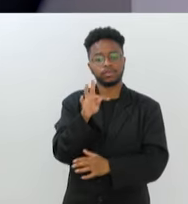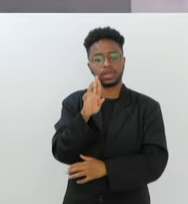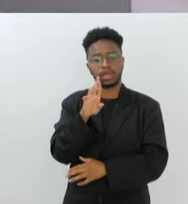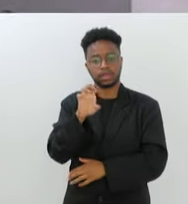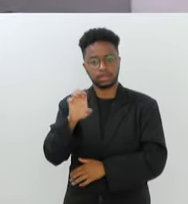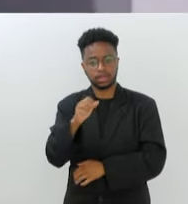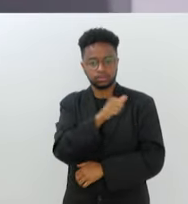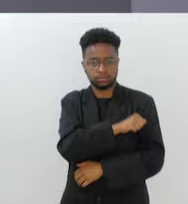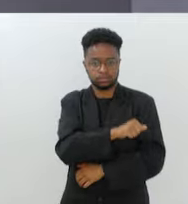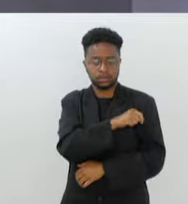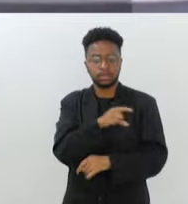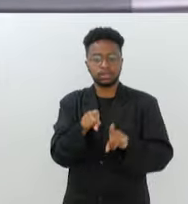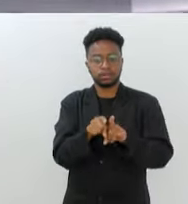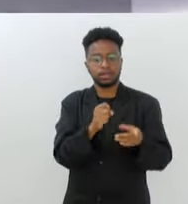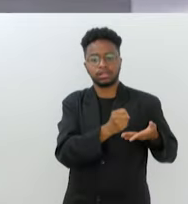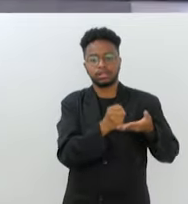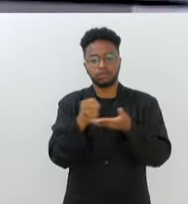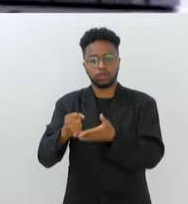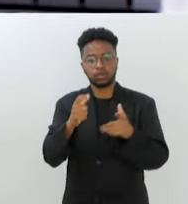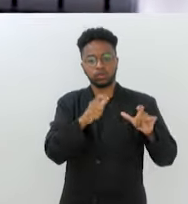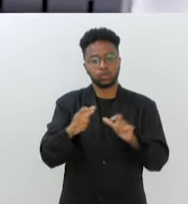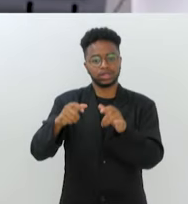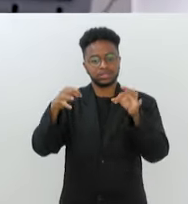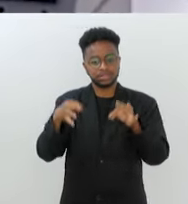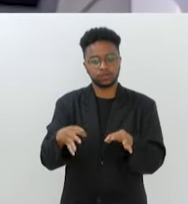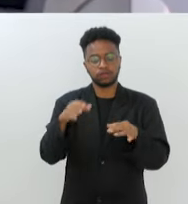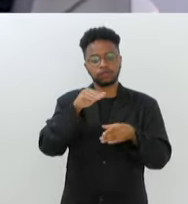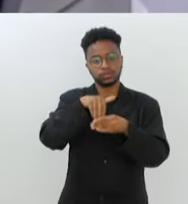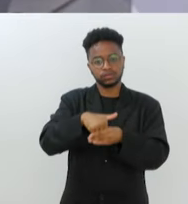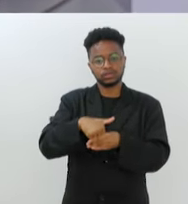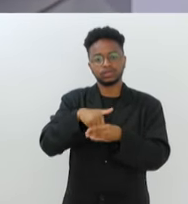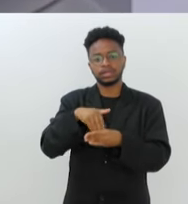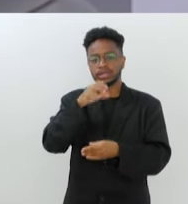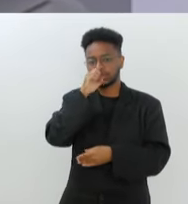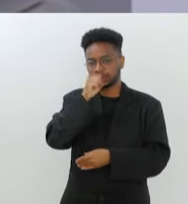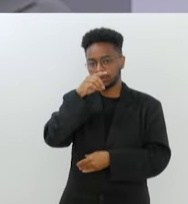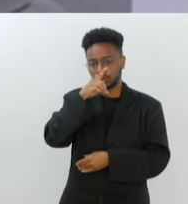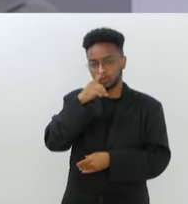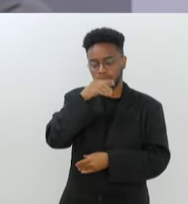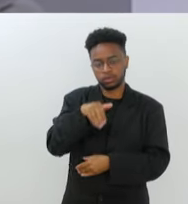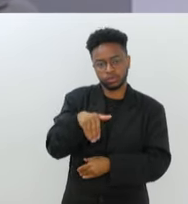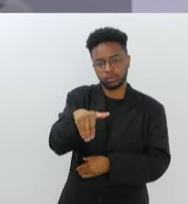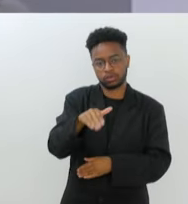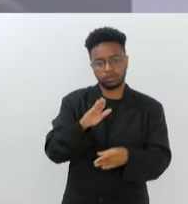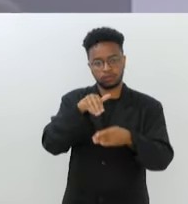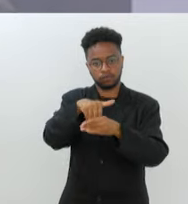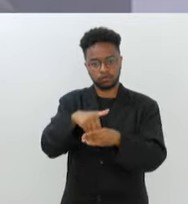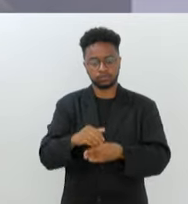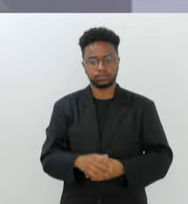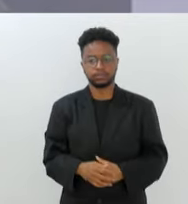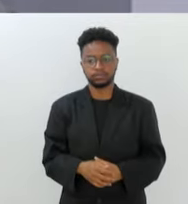serão transportadas para os locais de votação no final da semana das eleições.